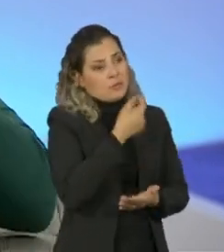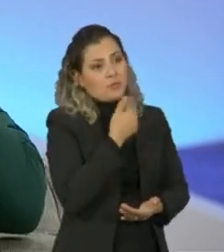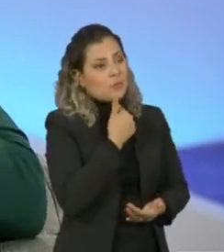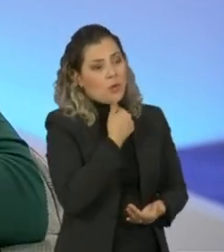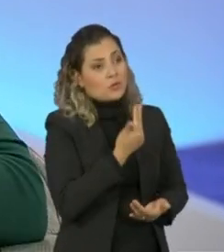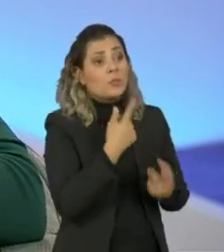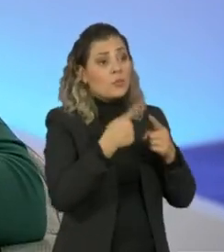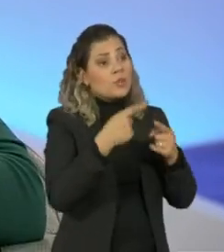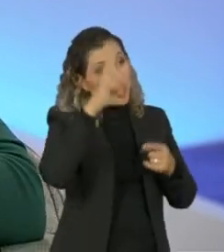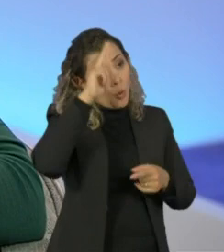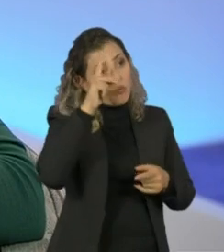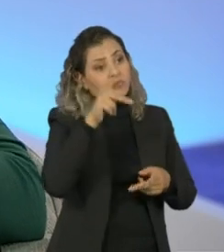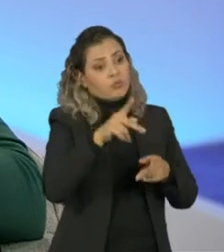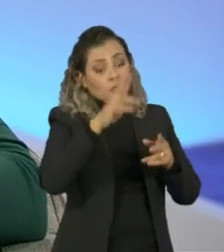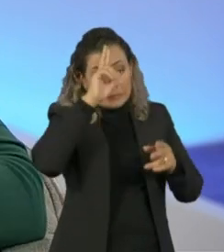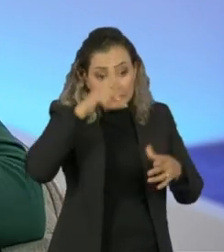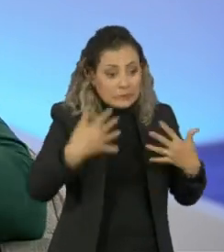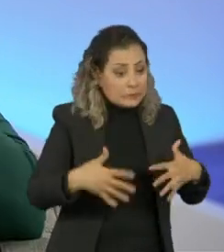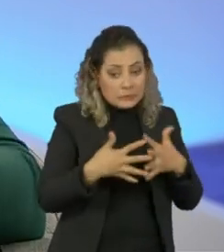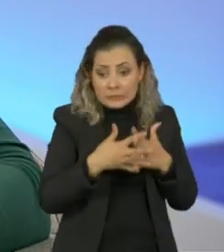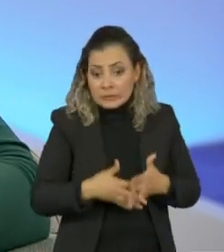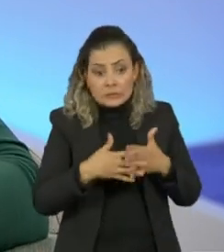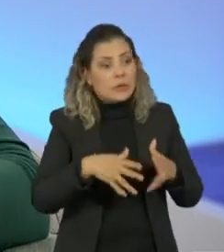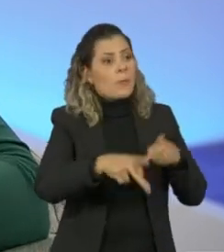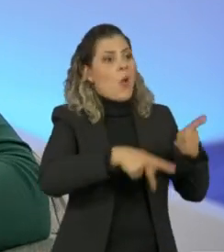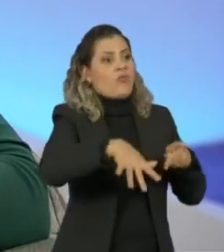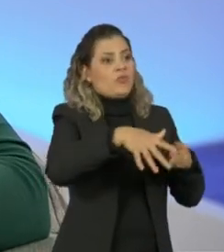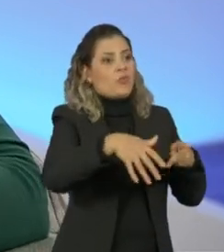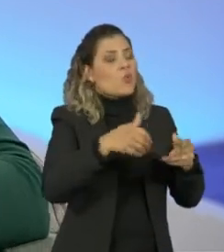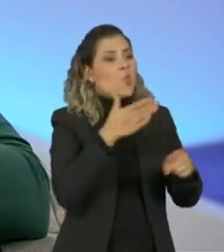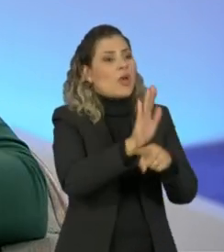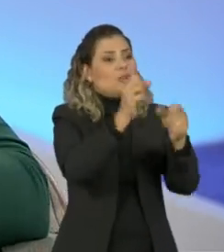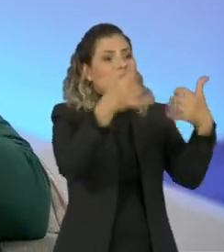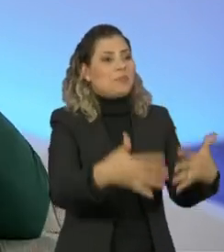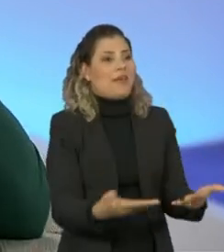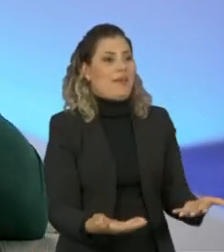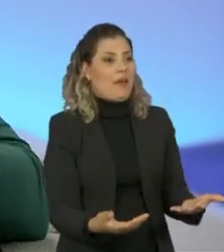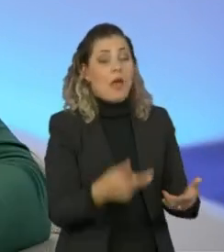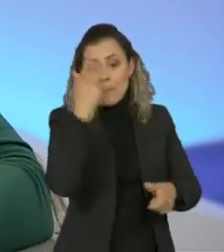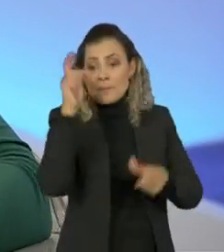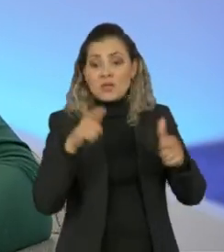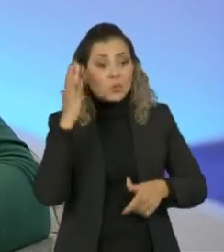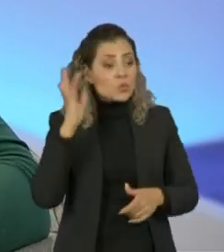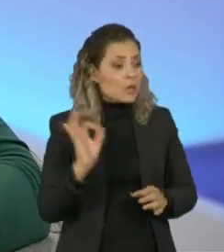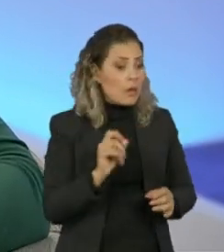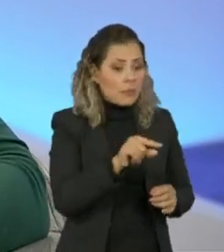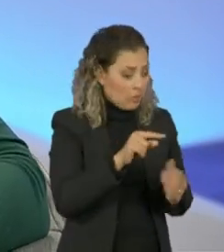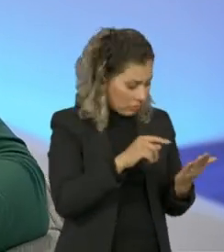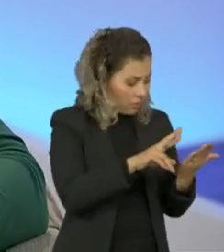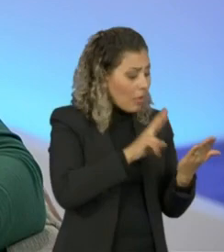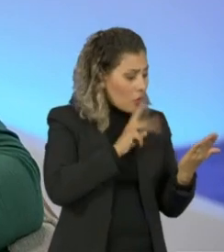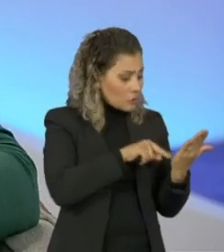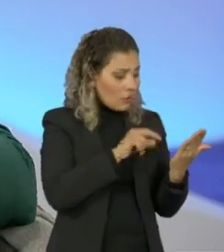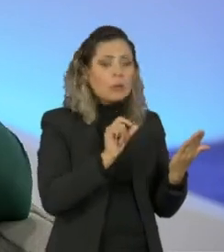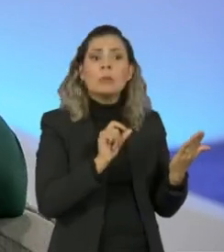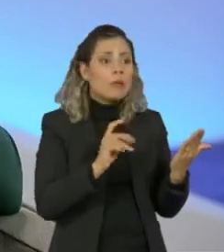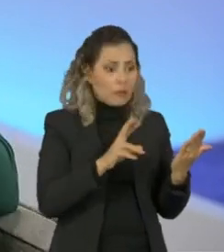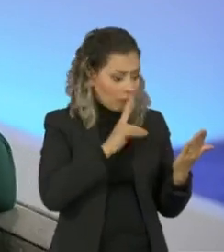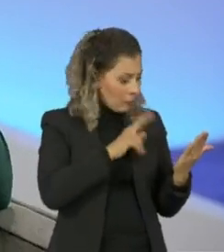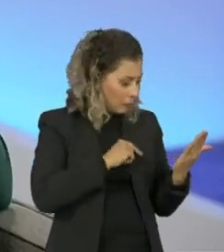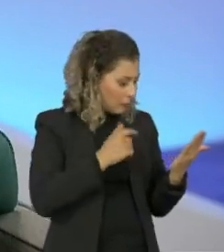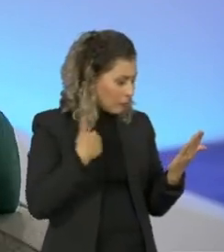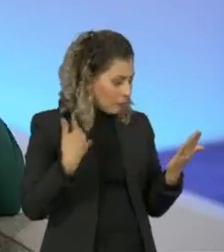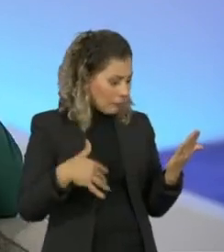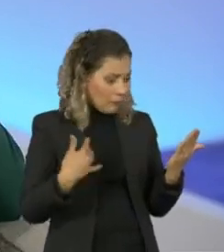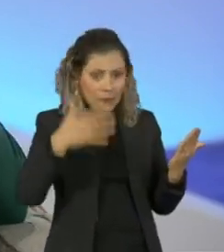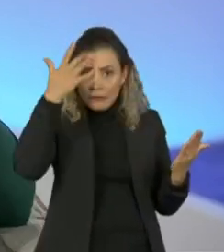mais confunde a população do que ajuda. As pessoas não sabem interpretar o resultado do teste. A gente tem